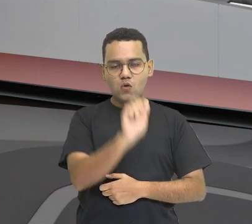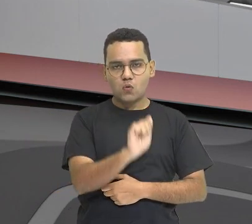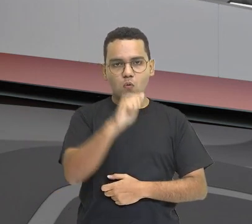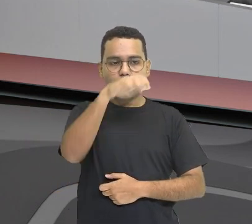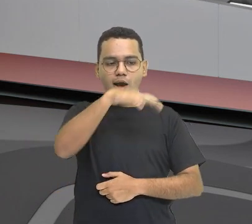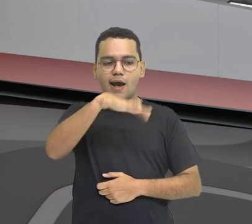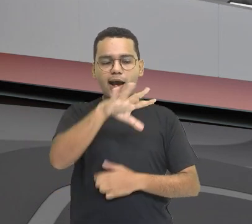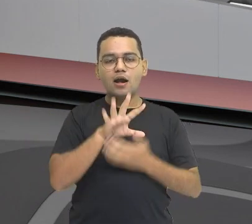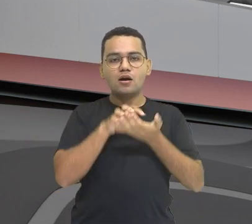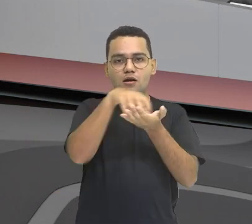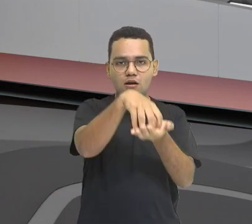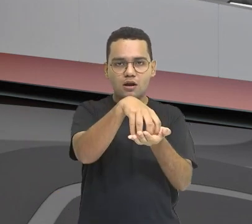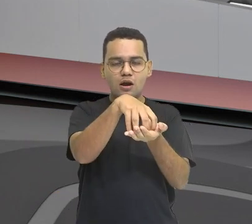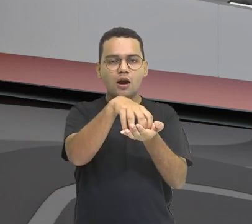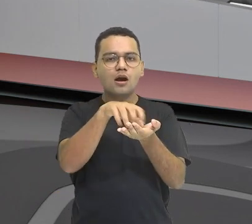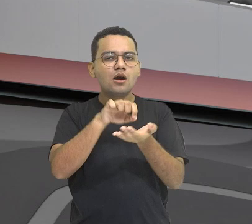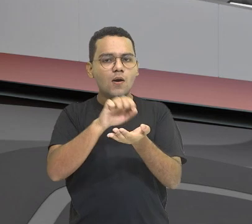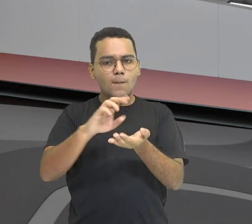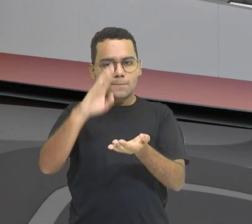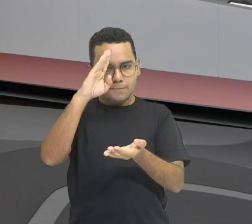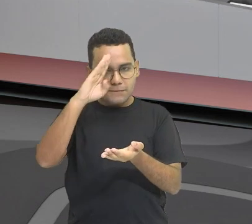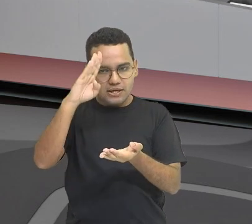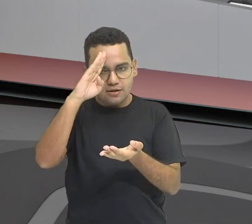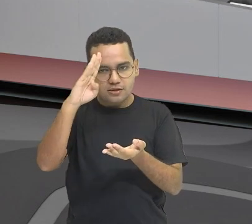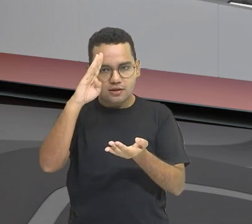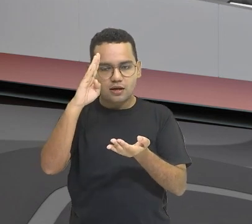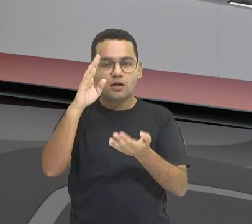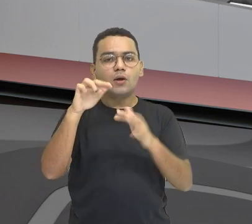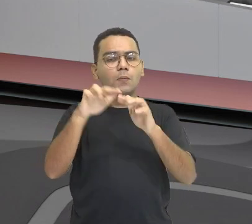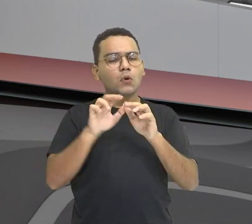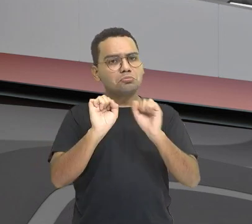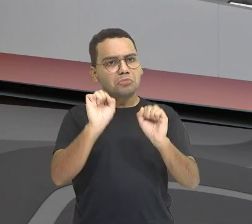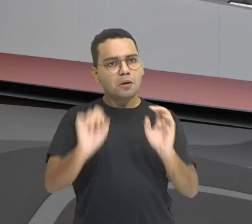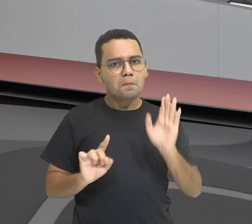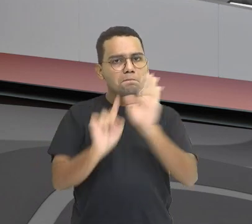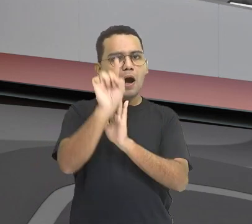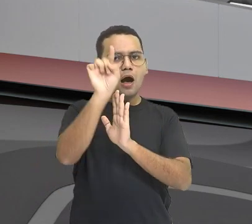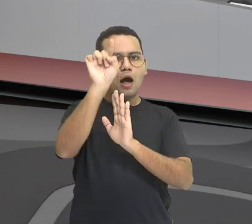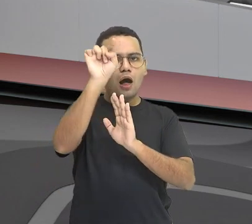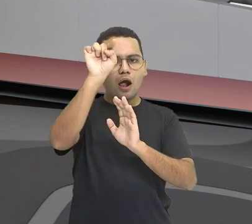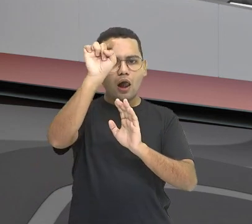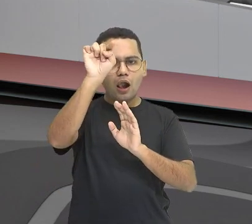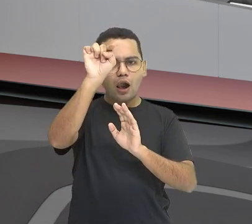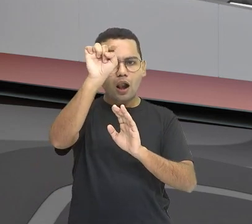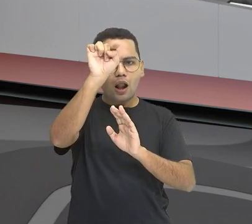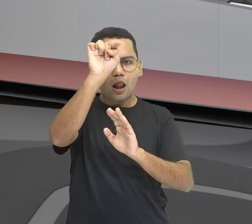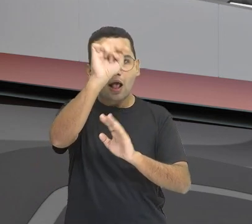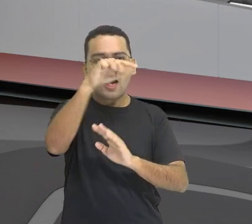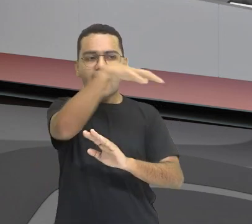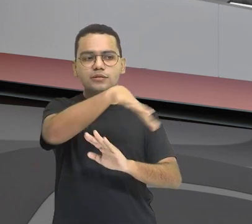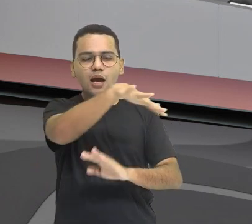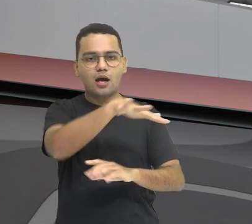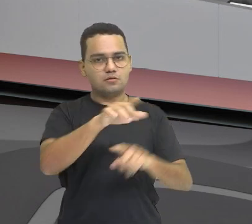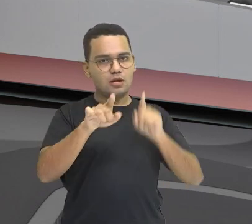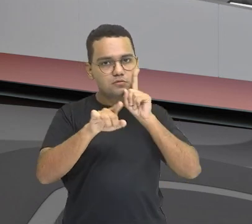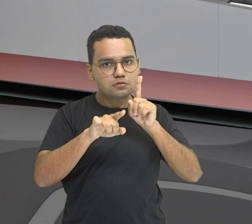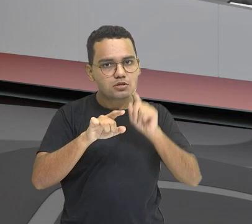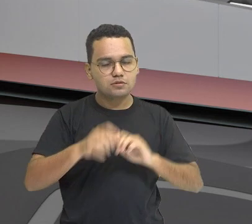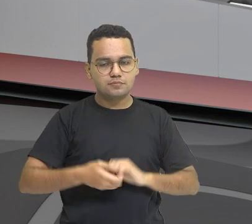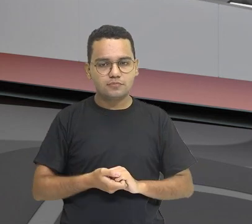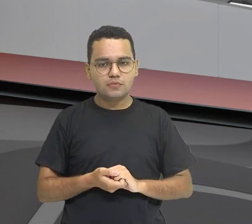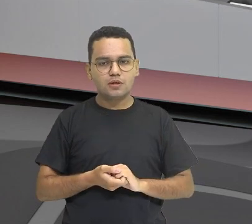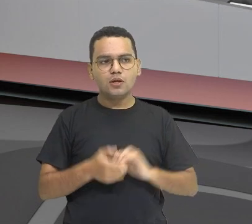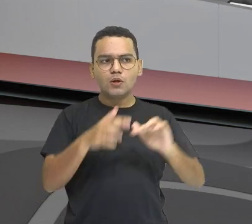instalou uma base militar com capacidade de lançar mísseis, tá? Que poderiam chegar até a capital estadunidense. Os